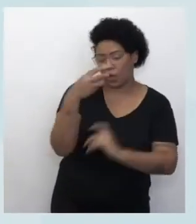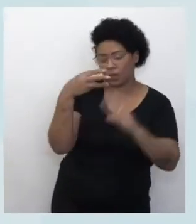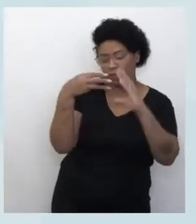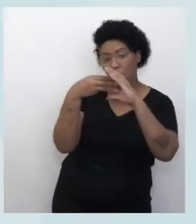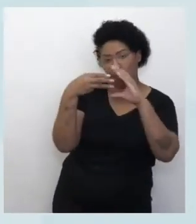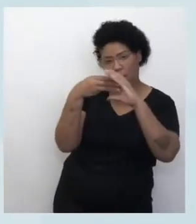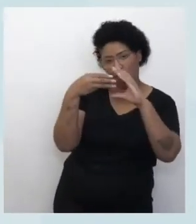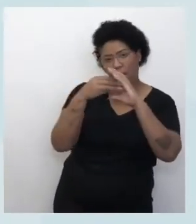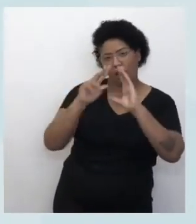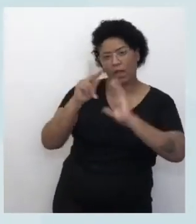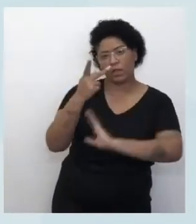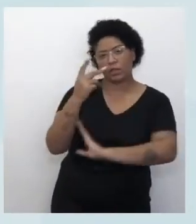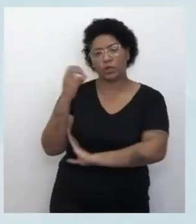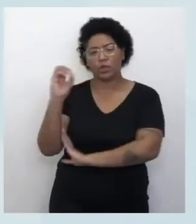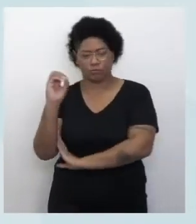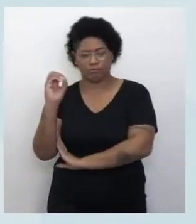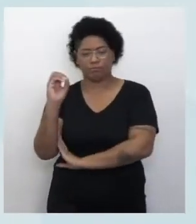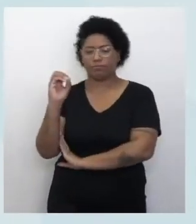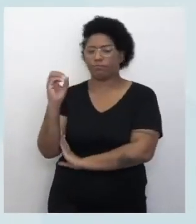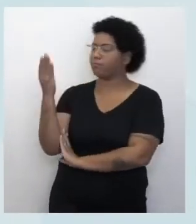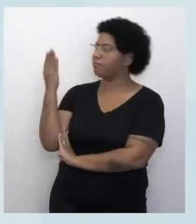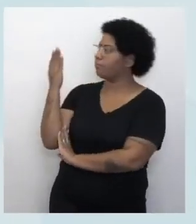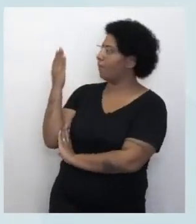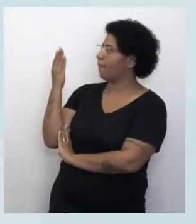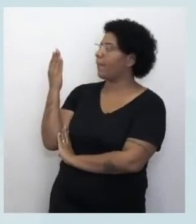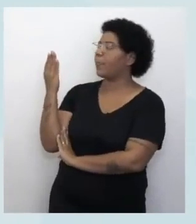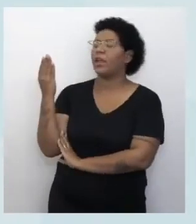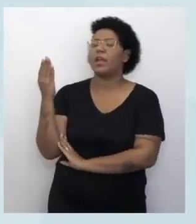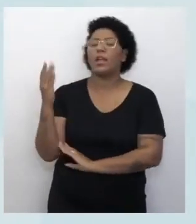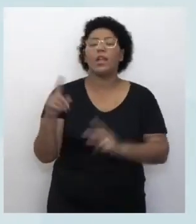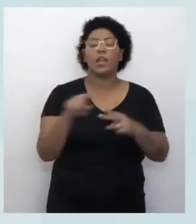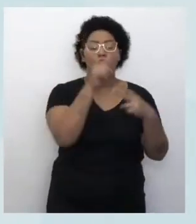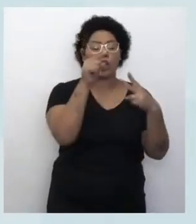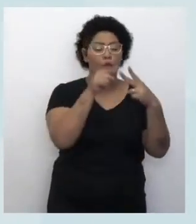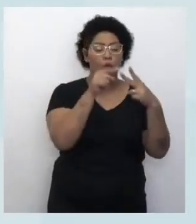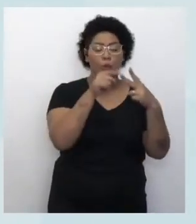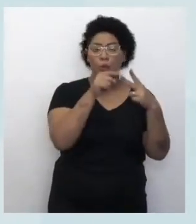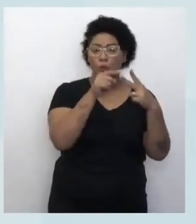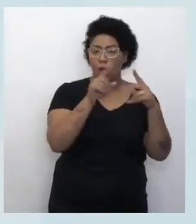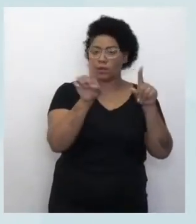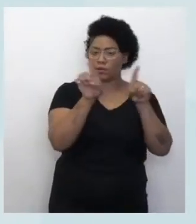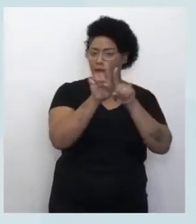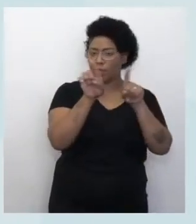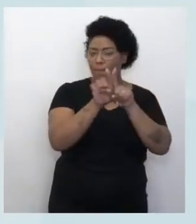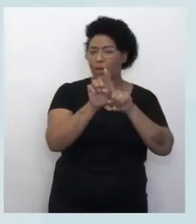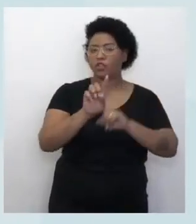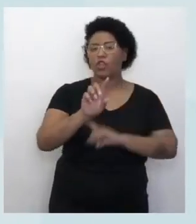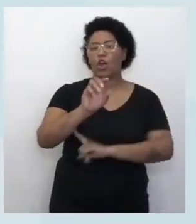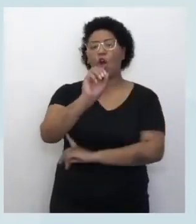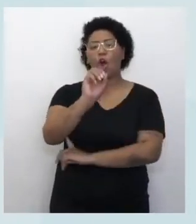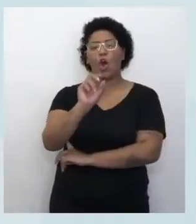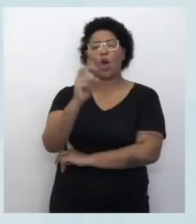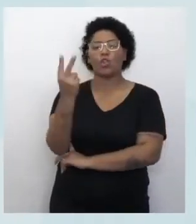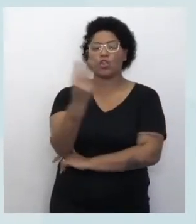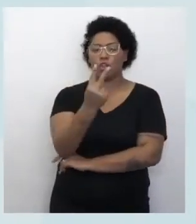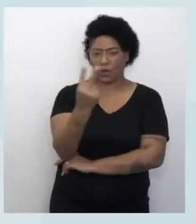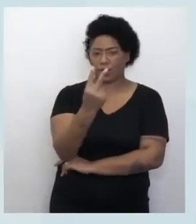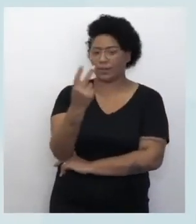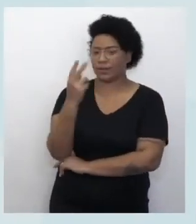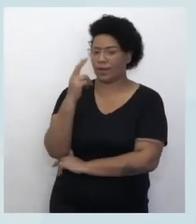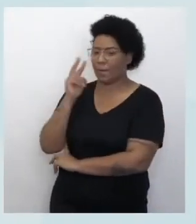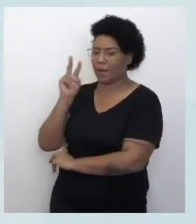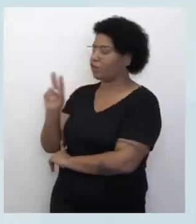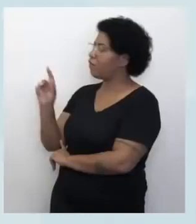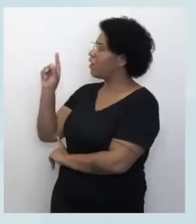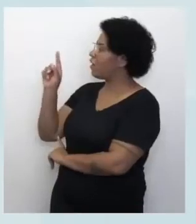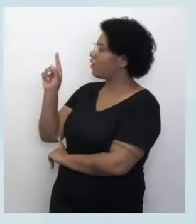ok? 1 molécula de gás de oxigênio. O que acontece? Aqui nós temos o coeficiente, esse